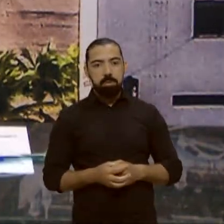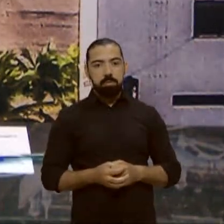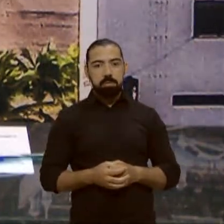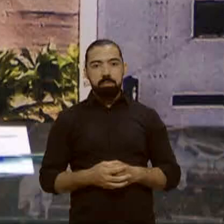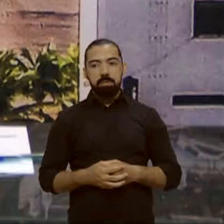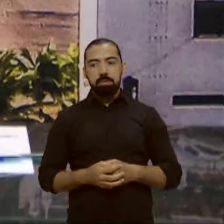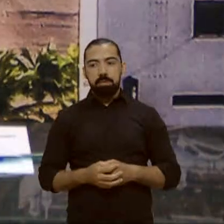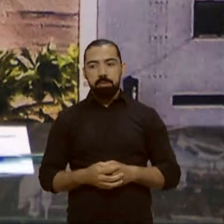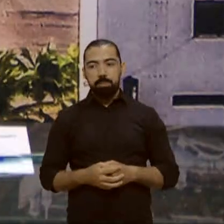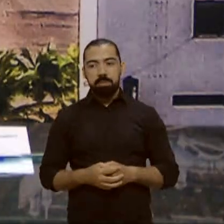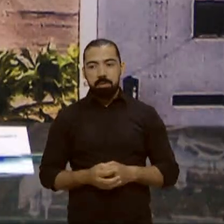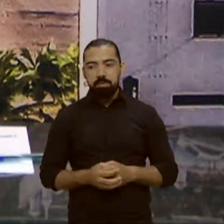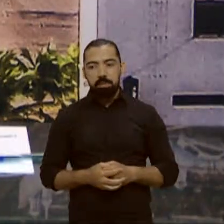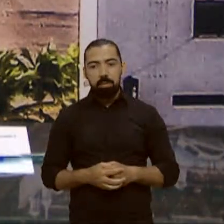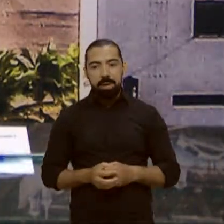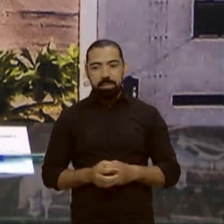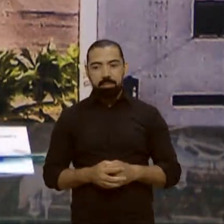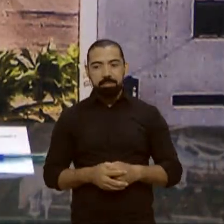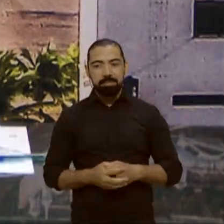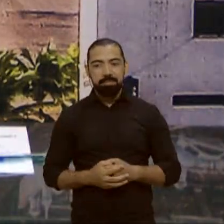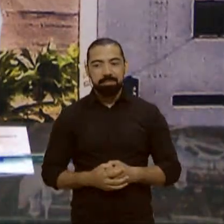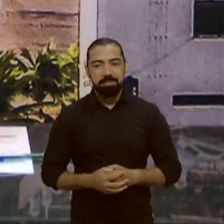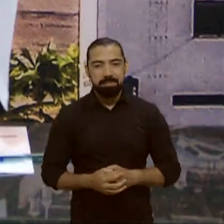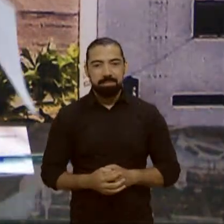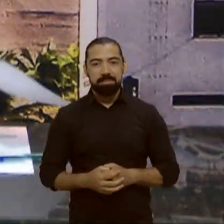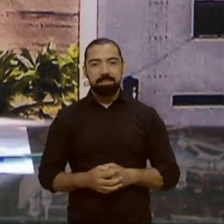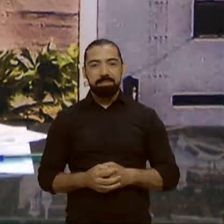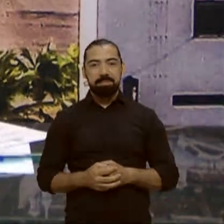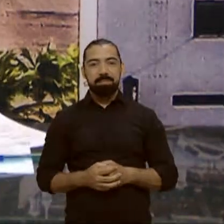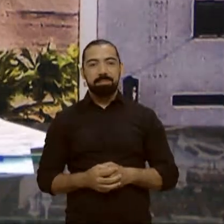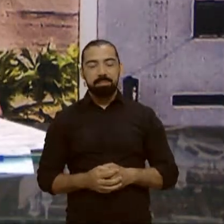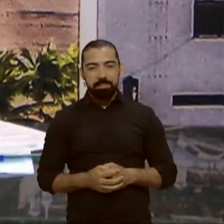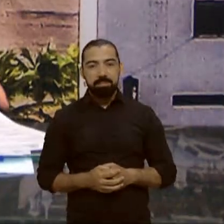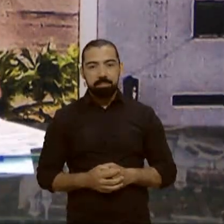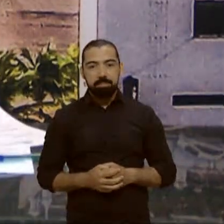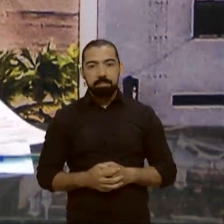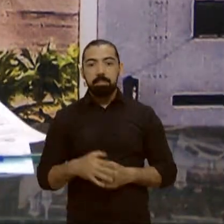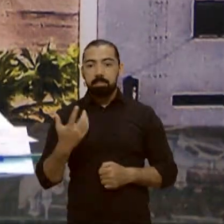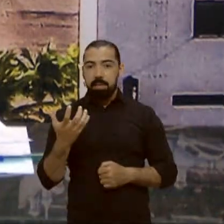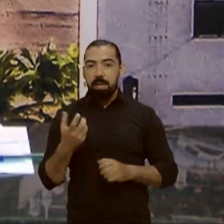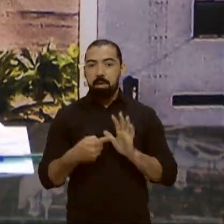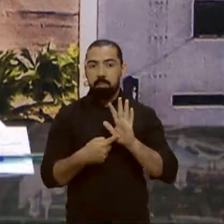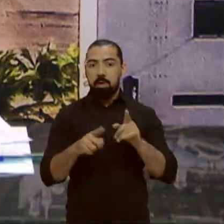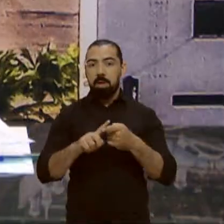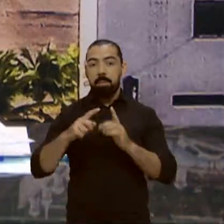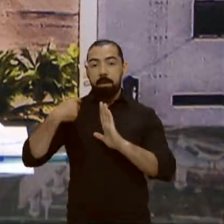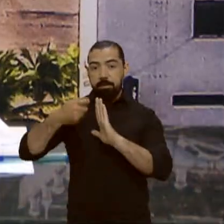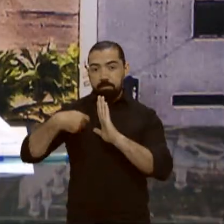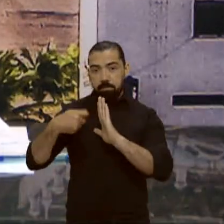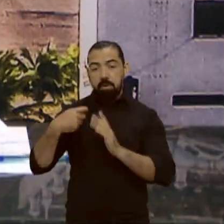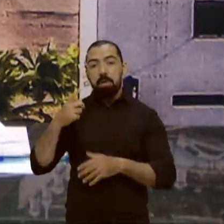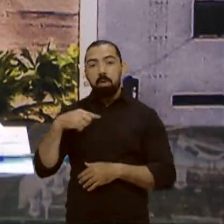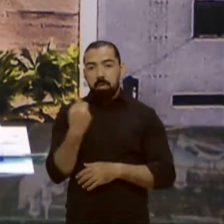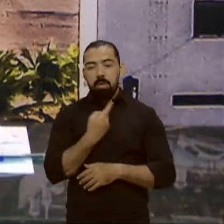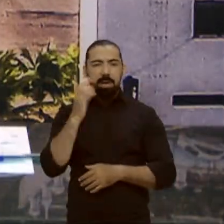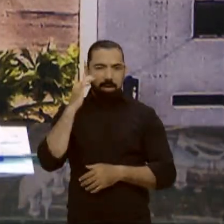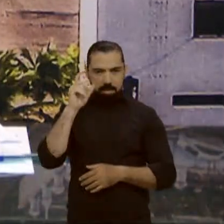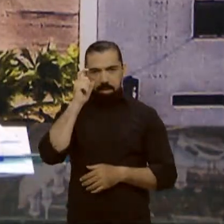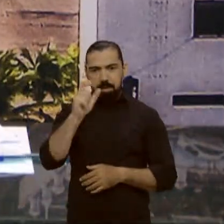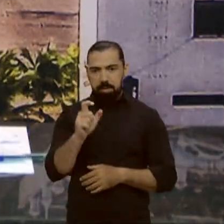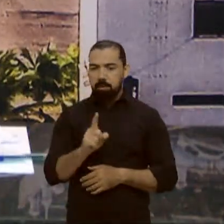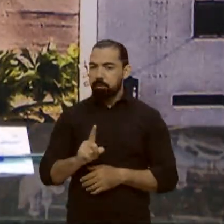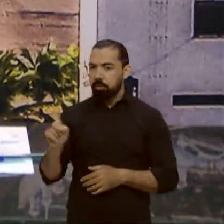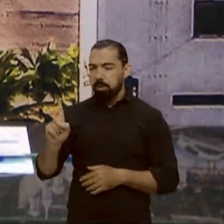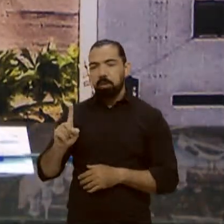Ok. Daqui a pouquinho iremos apresentar também um vídeo que achamos muito interessante, até mesmo para